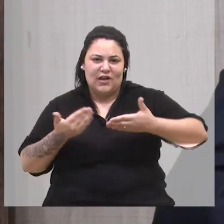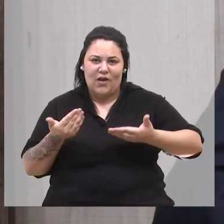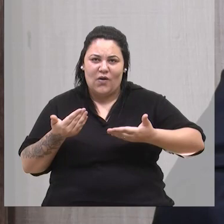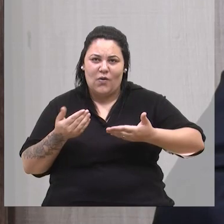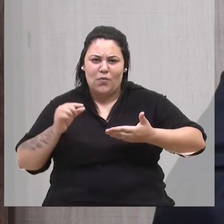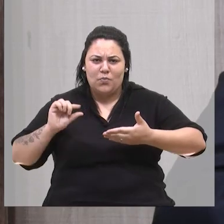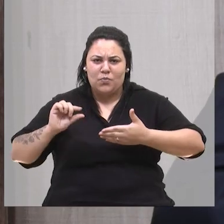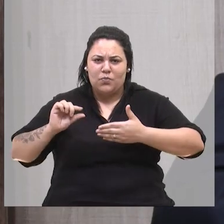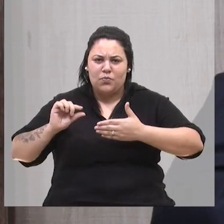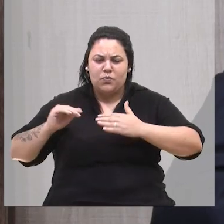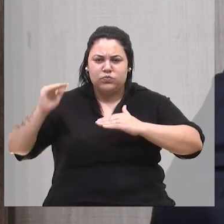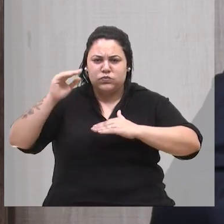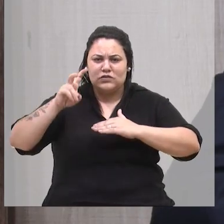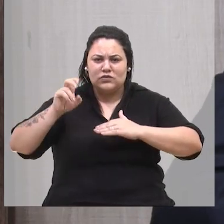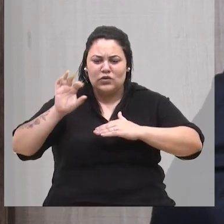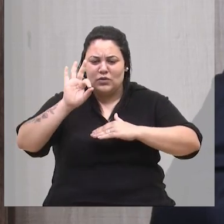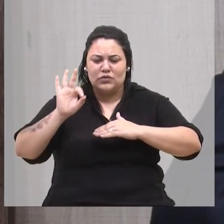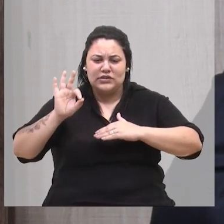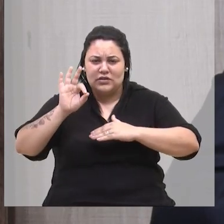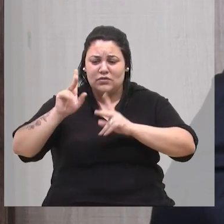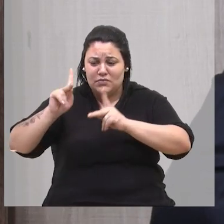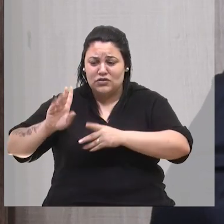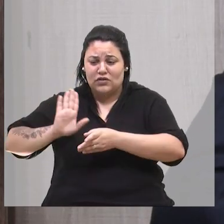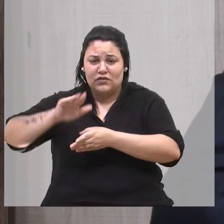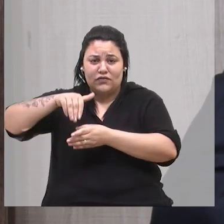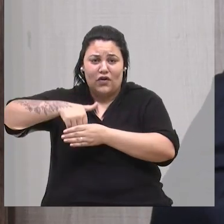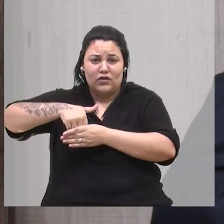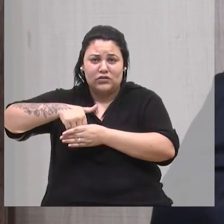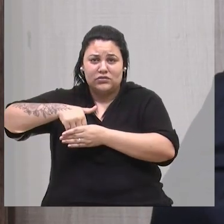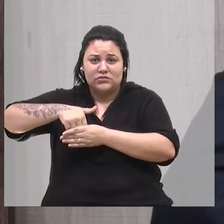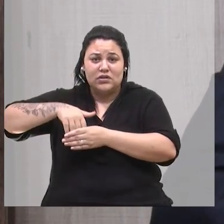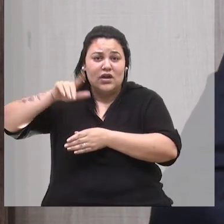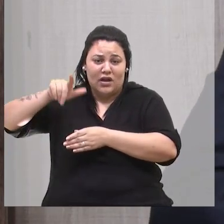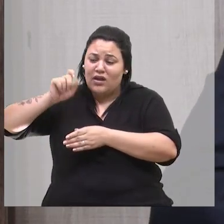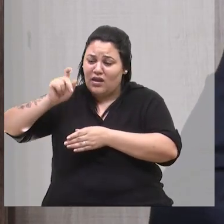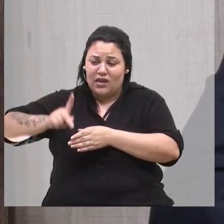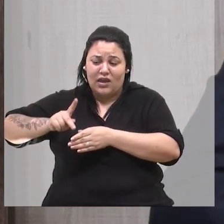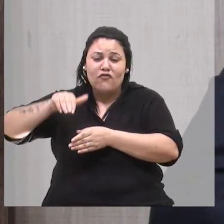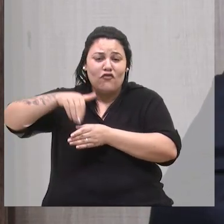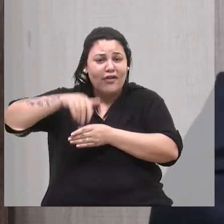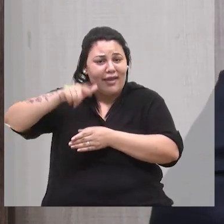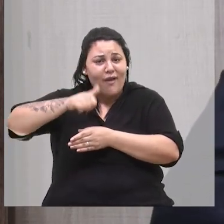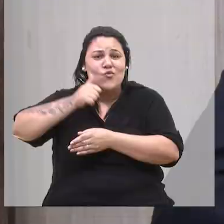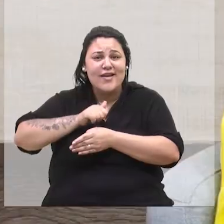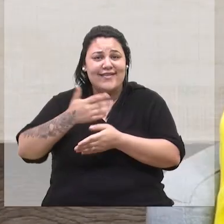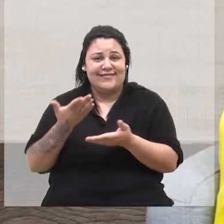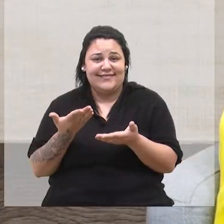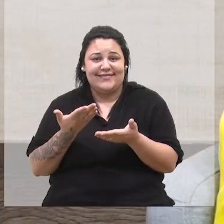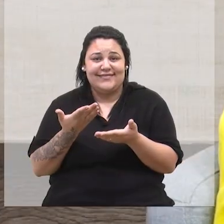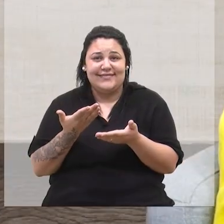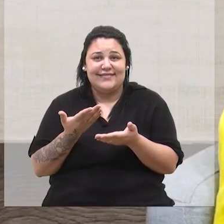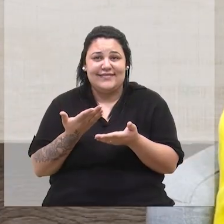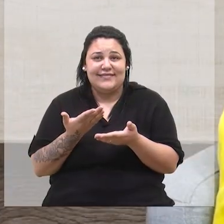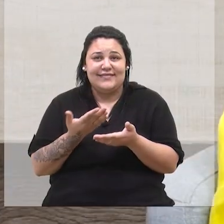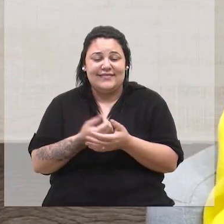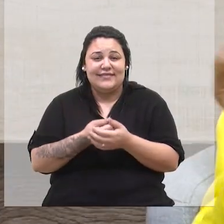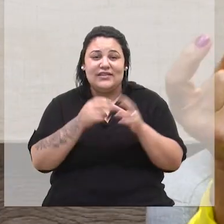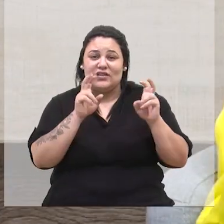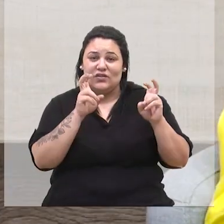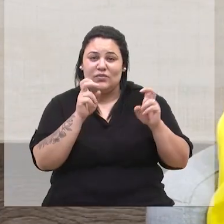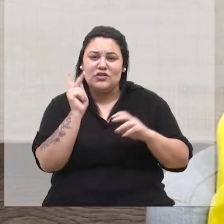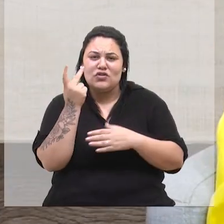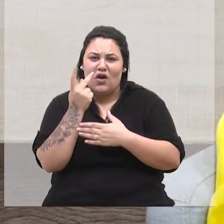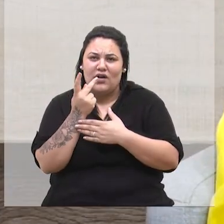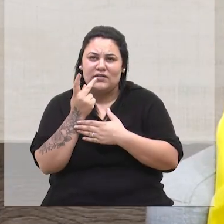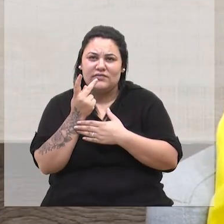nacional. Pouco mais de 50% do eleitorado é composto por mulheres. E sobre a